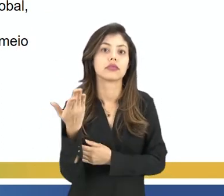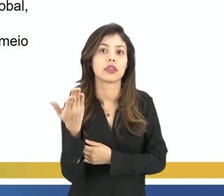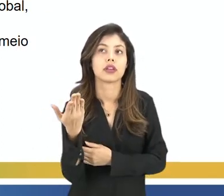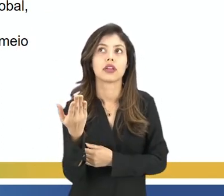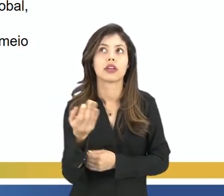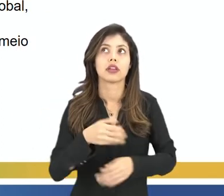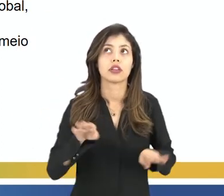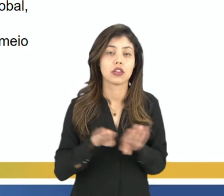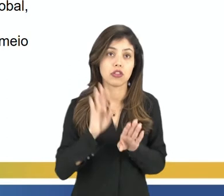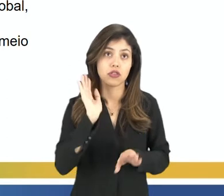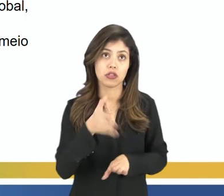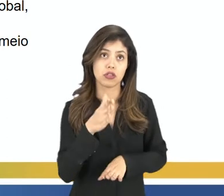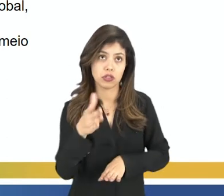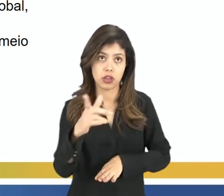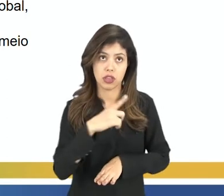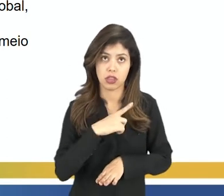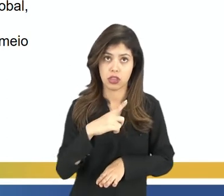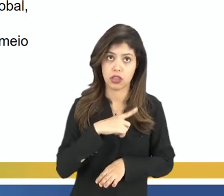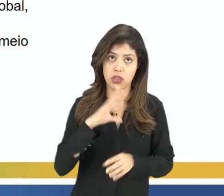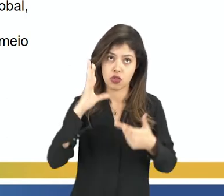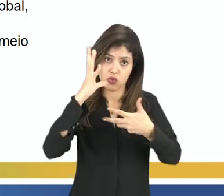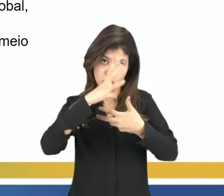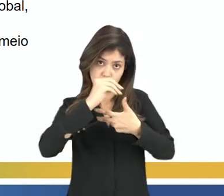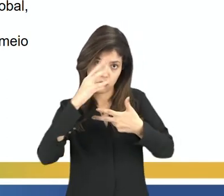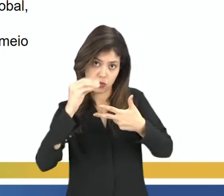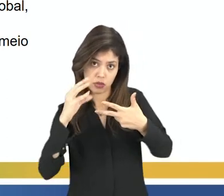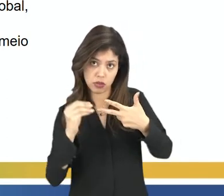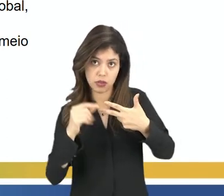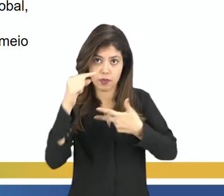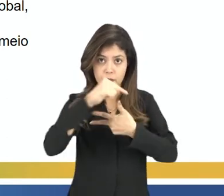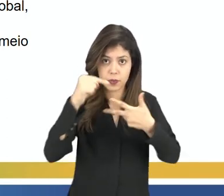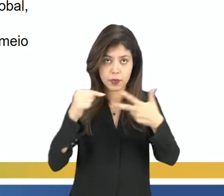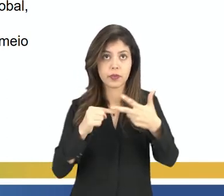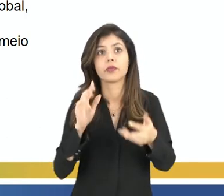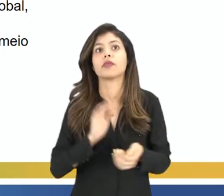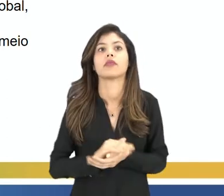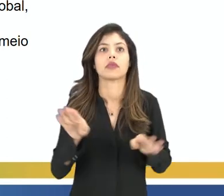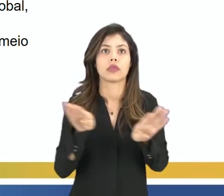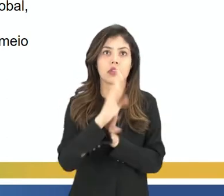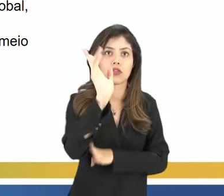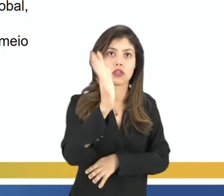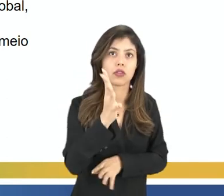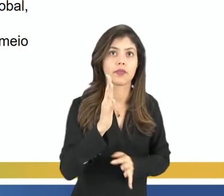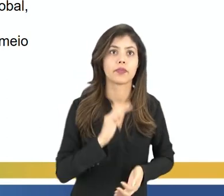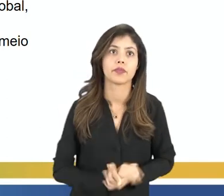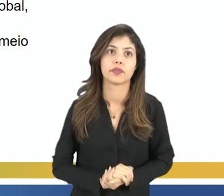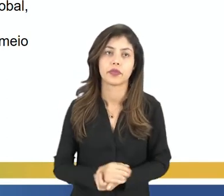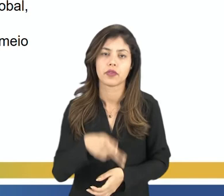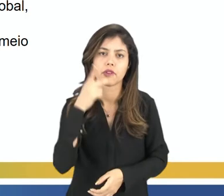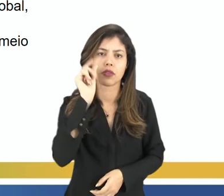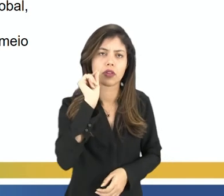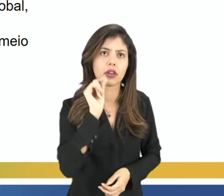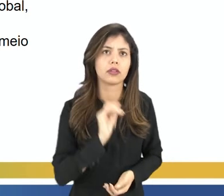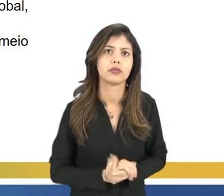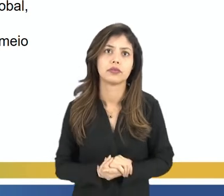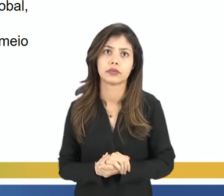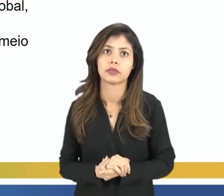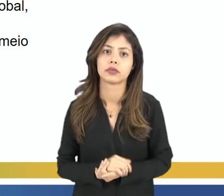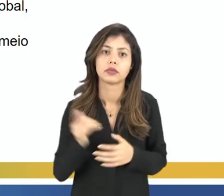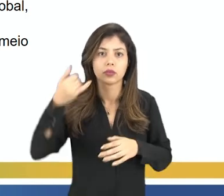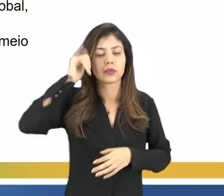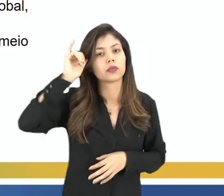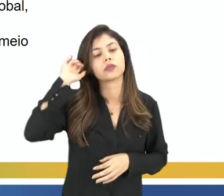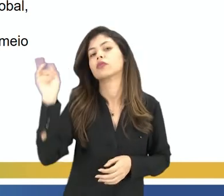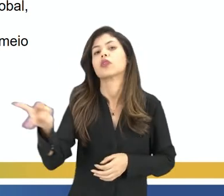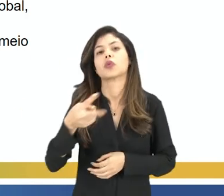muito parecida já caiu no ENEM falando sobre o aquecimento global e que que ele tá falando que a vaca